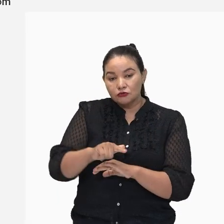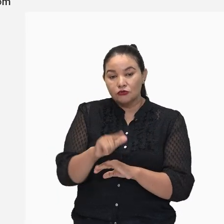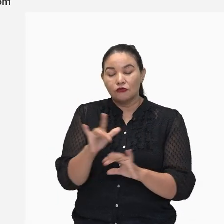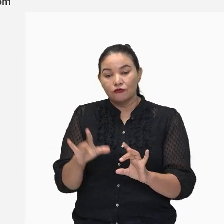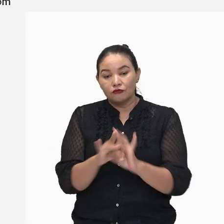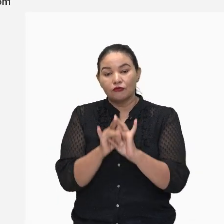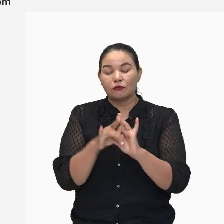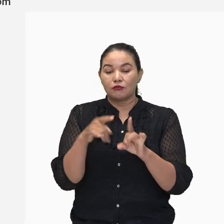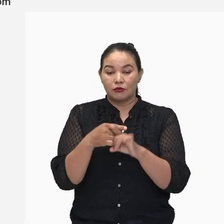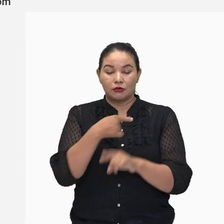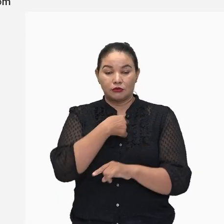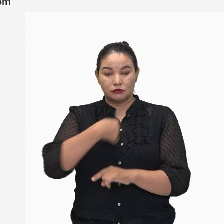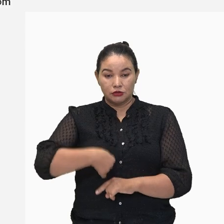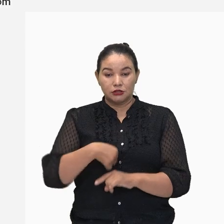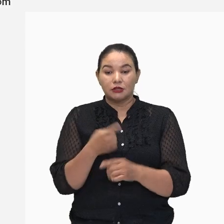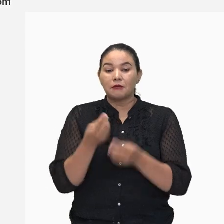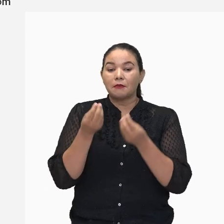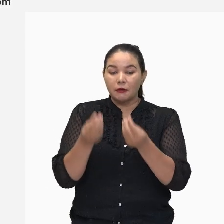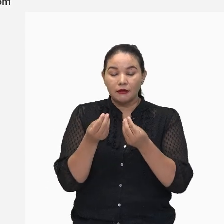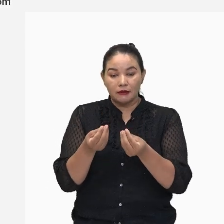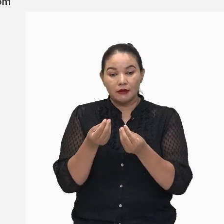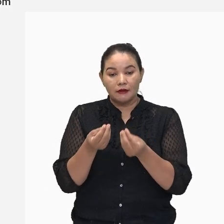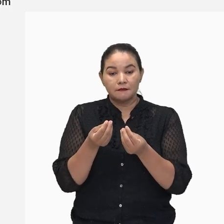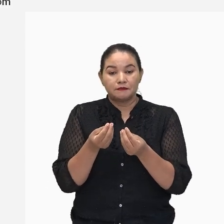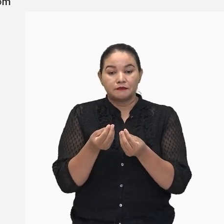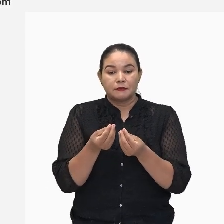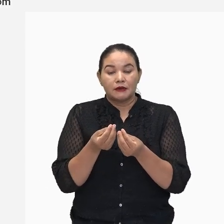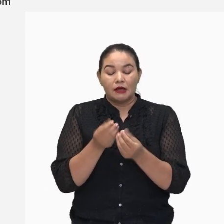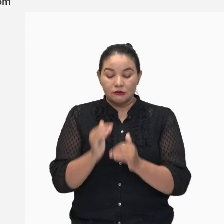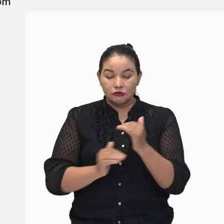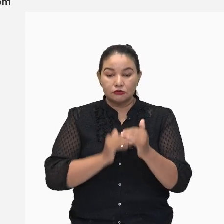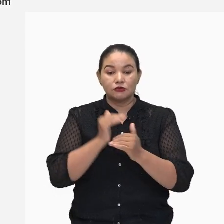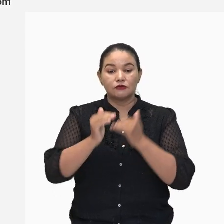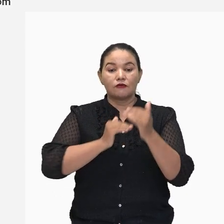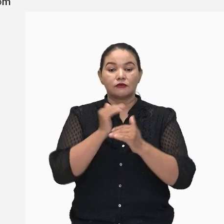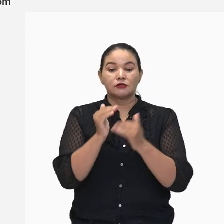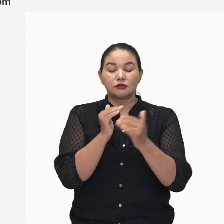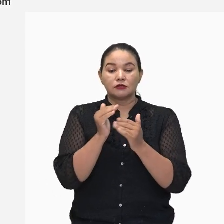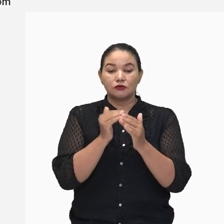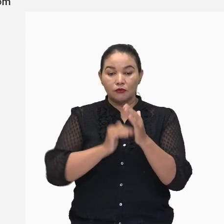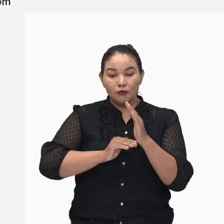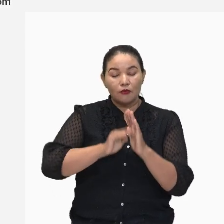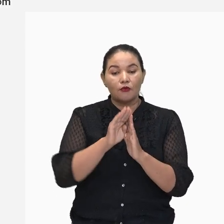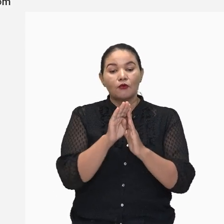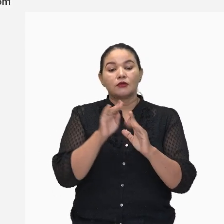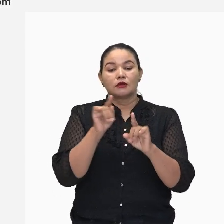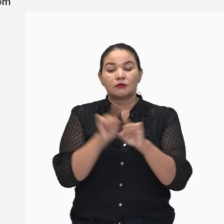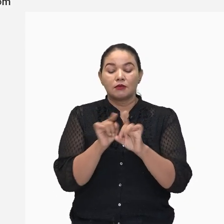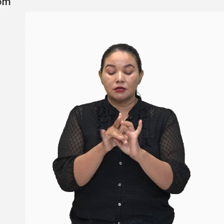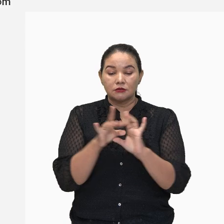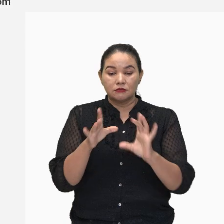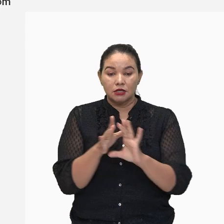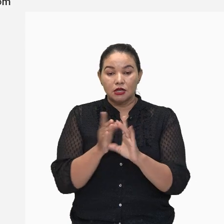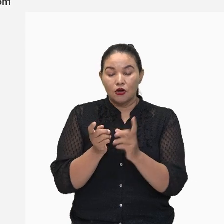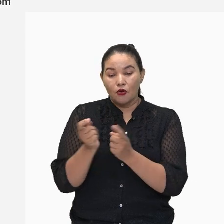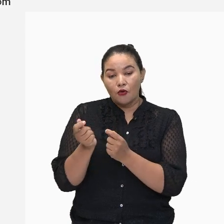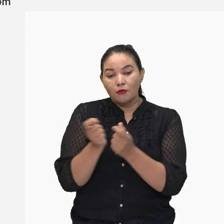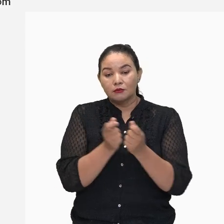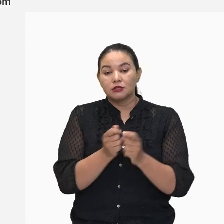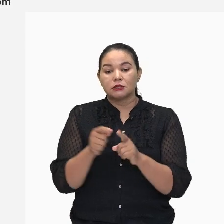com a China para ter, né, esse desenvolvimento cada vez maior. Então, acabou liberando o comércio e o transporte